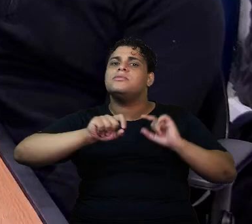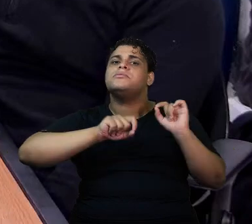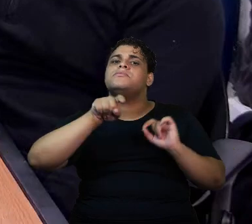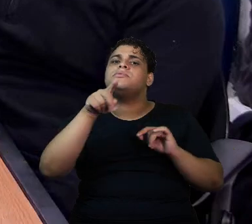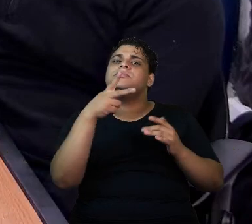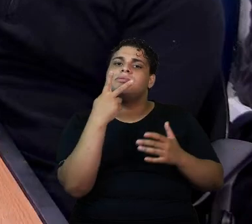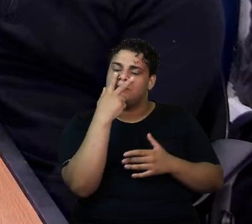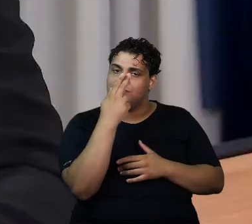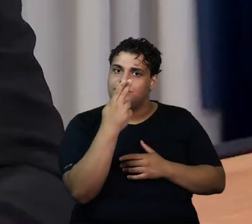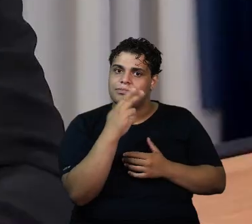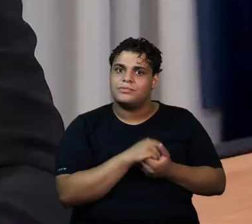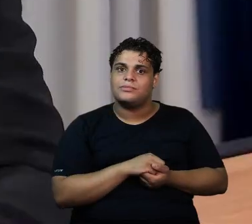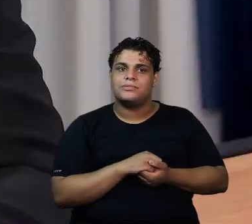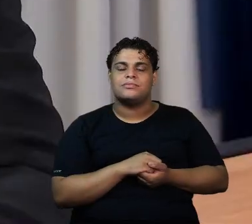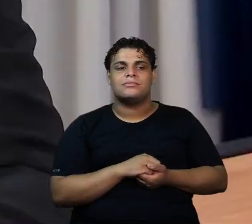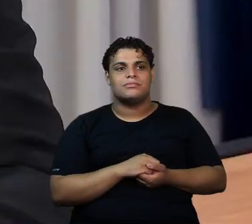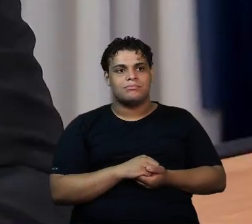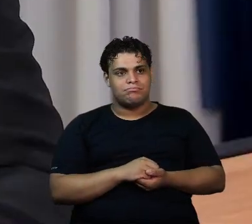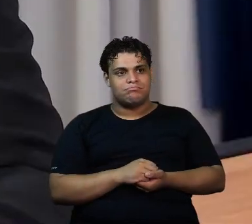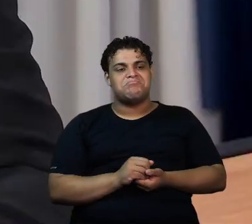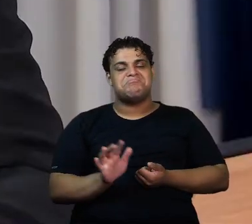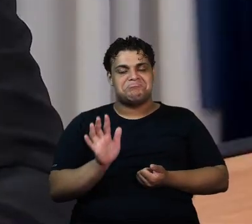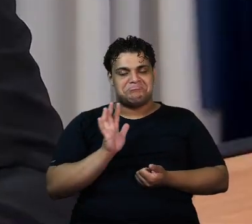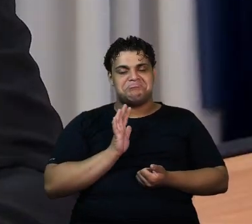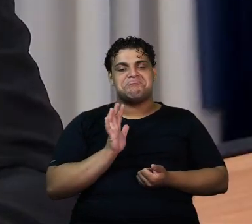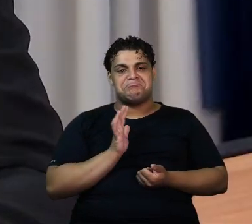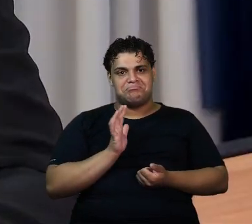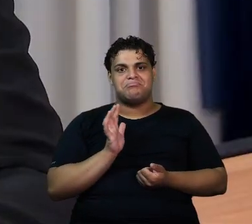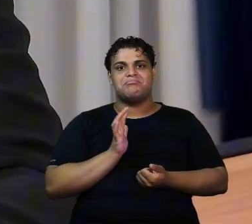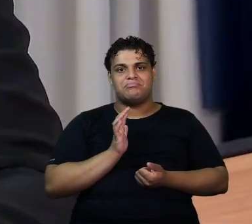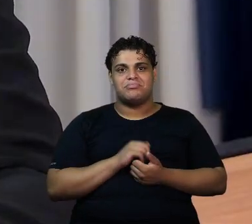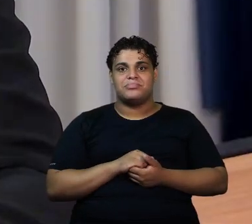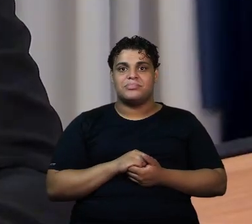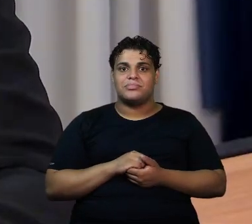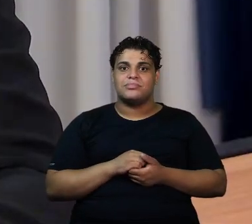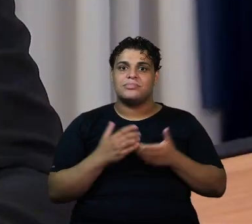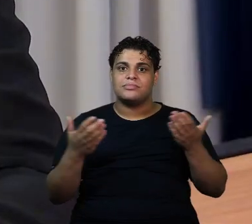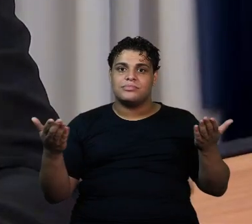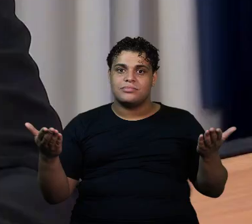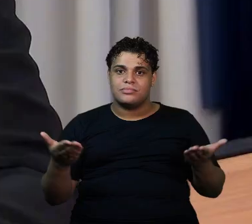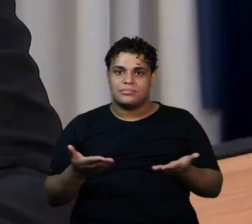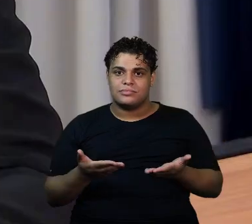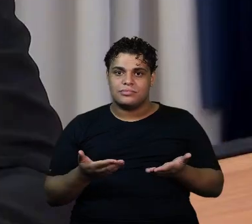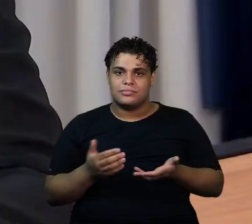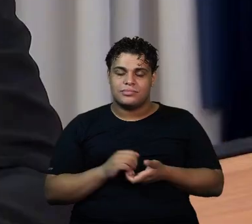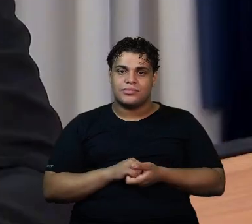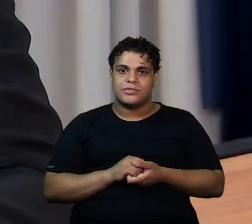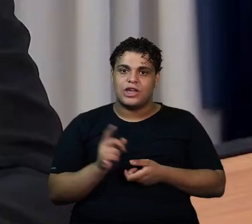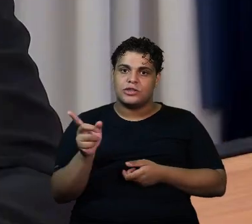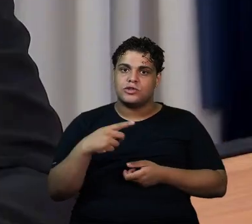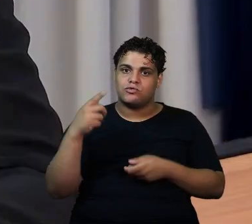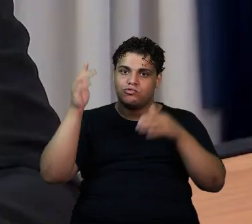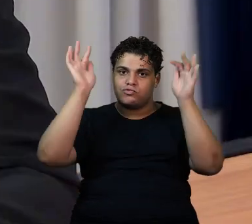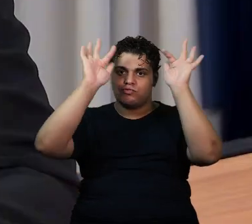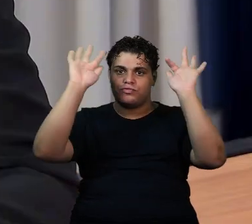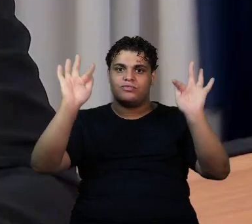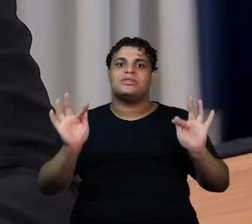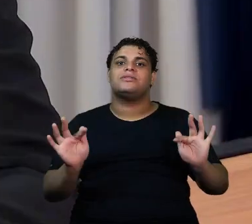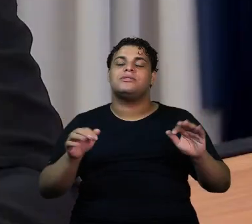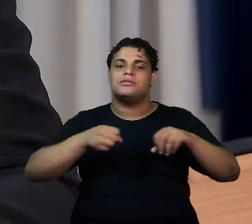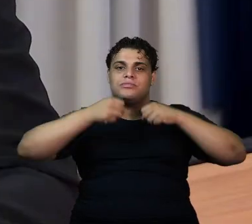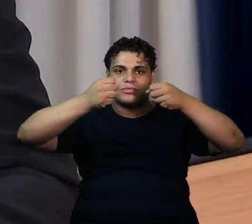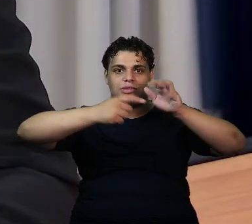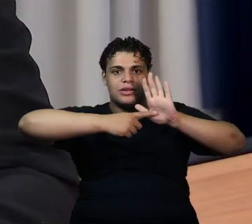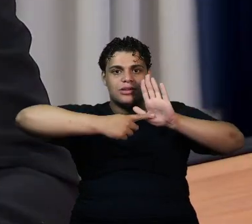acha disso? Olha o tanto que isso é enriquecedor, né? Então, assim, a gente fica muito feliz em poder